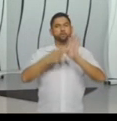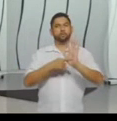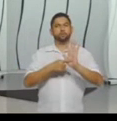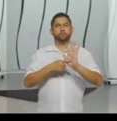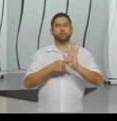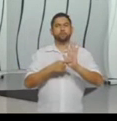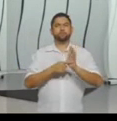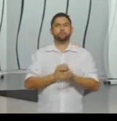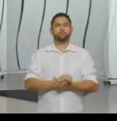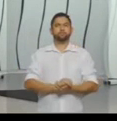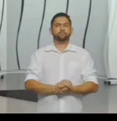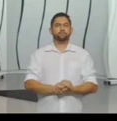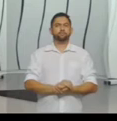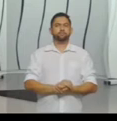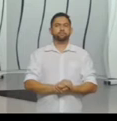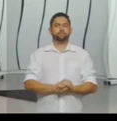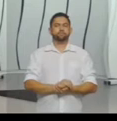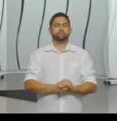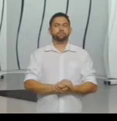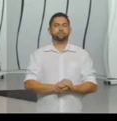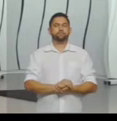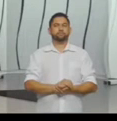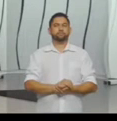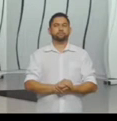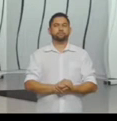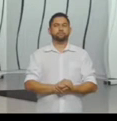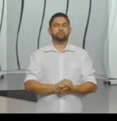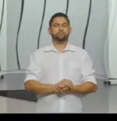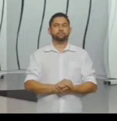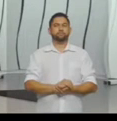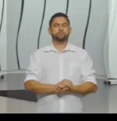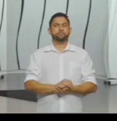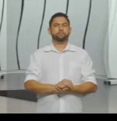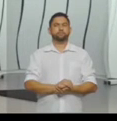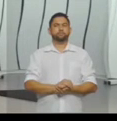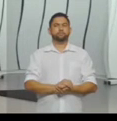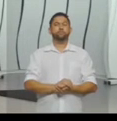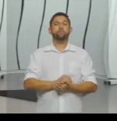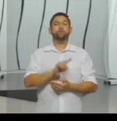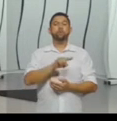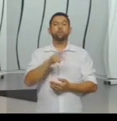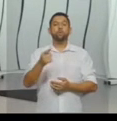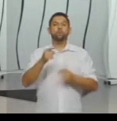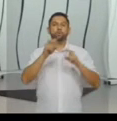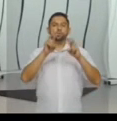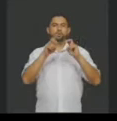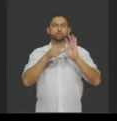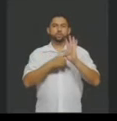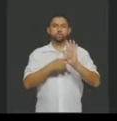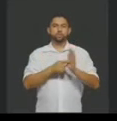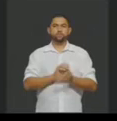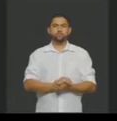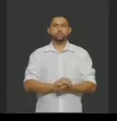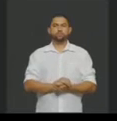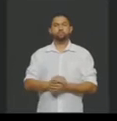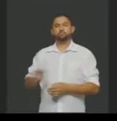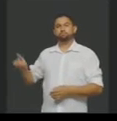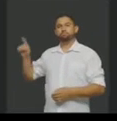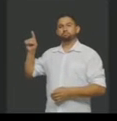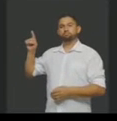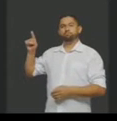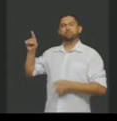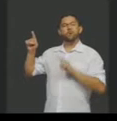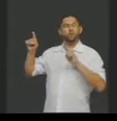um dinoflagelado. Vamos ver outro tipo de alga. Olha, outro nome aqui estranho.